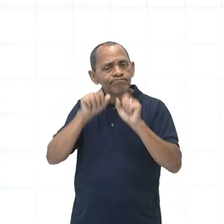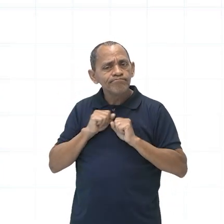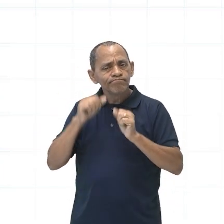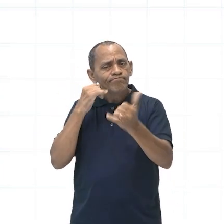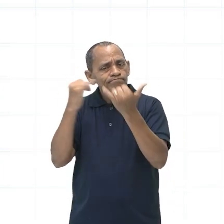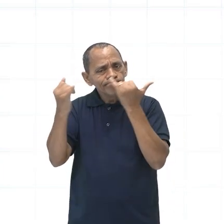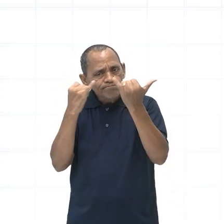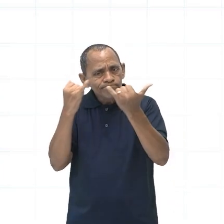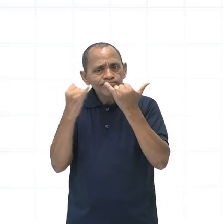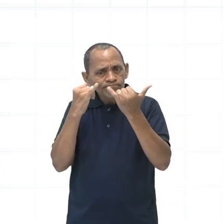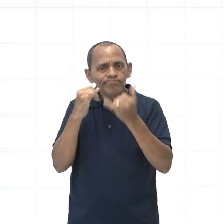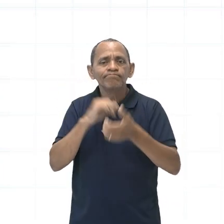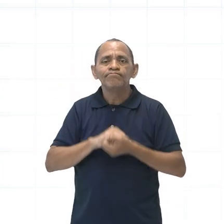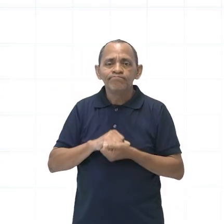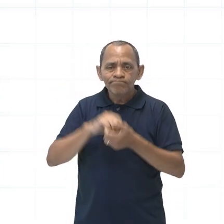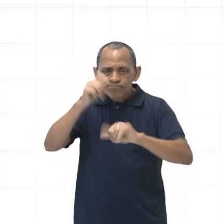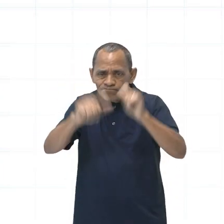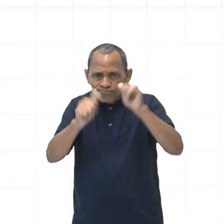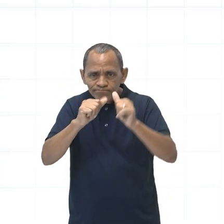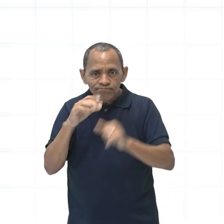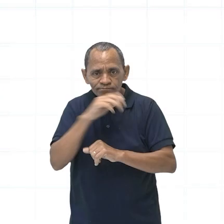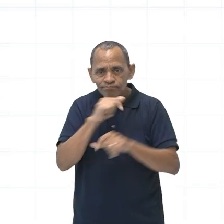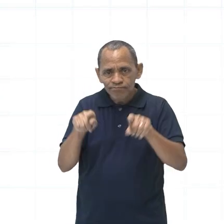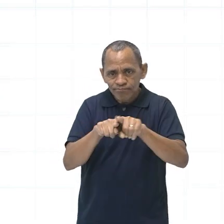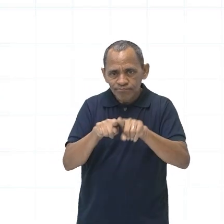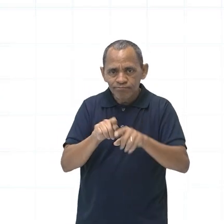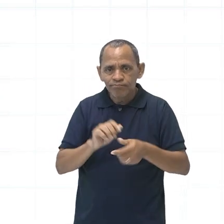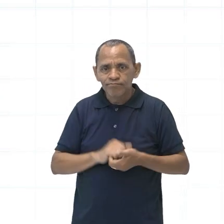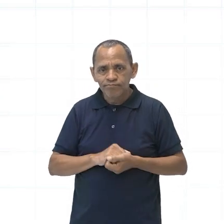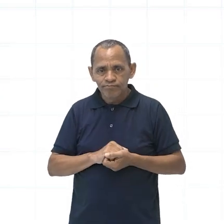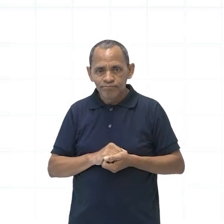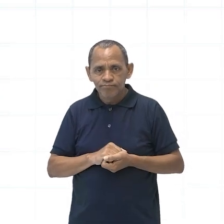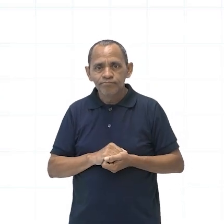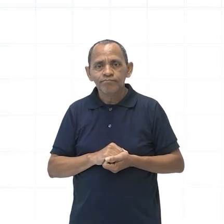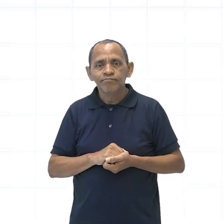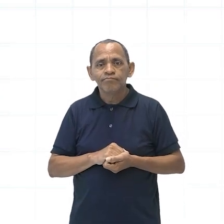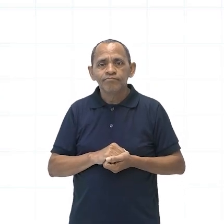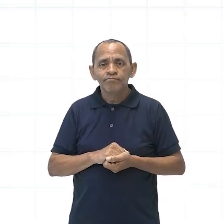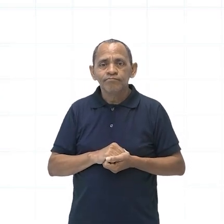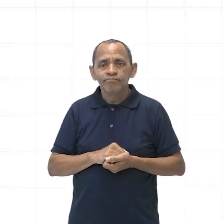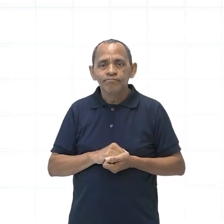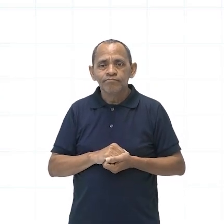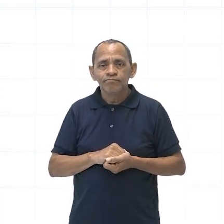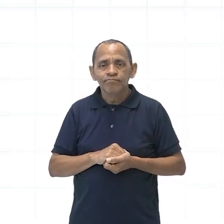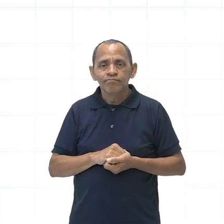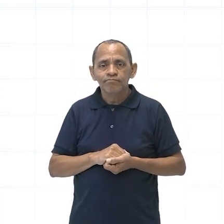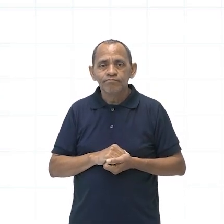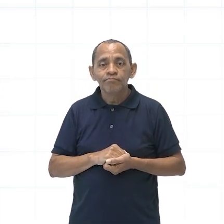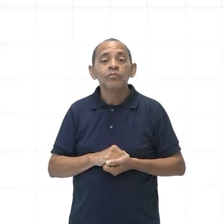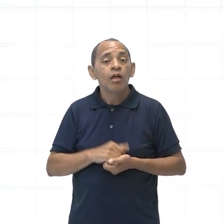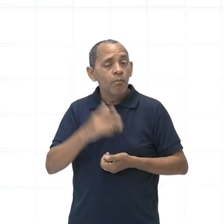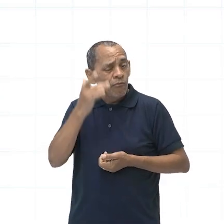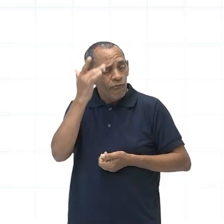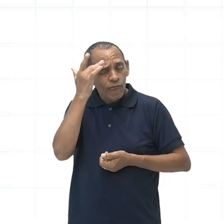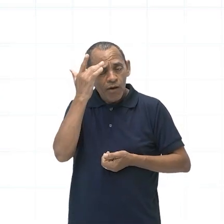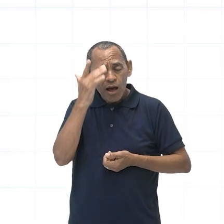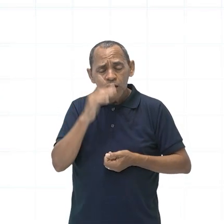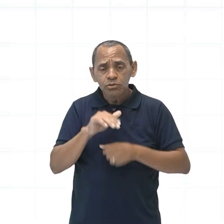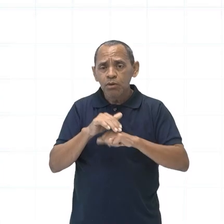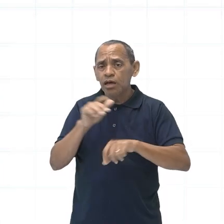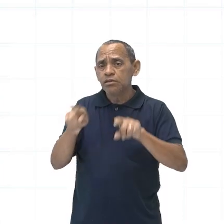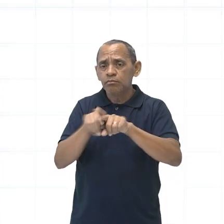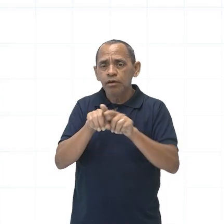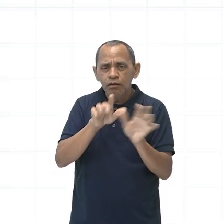processar de forma mais rápida. Seguindo com o nosso texto, sendo assim, torna-se mais fácil assistir a um vídeo do